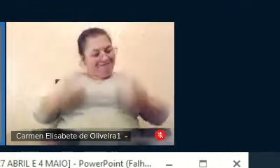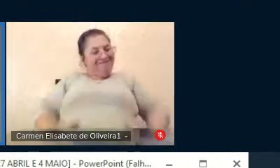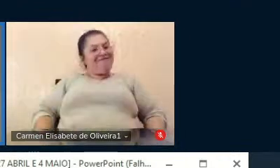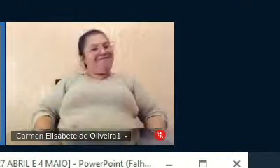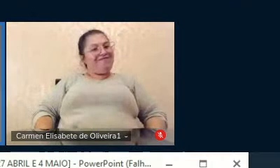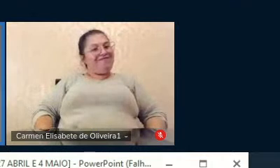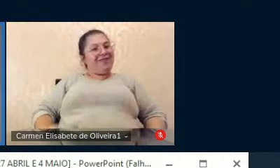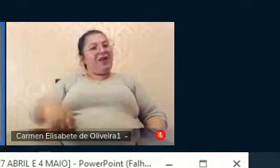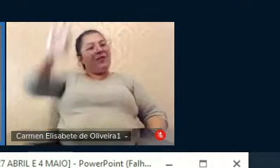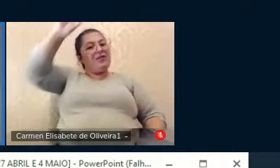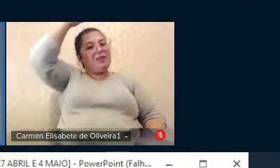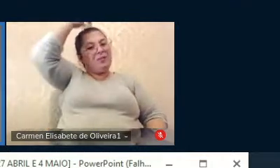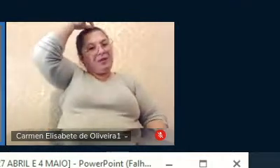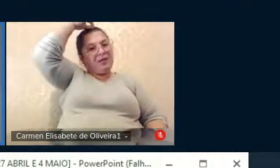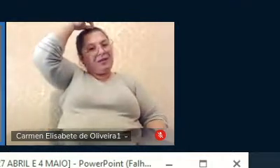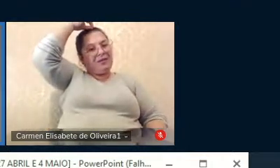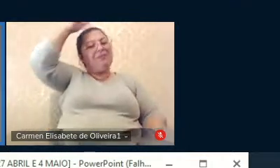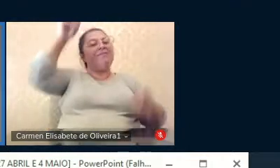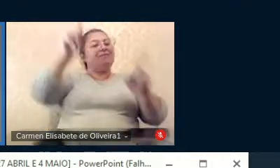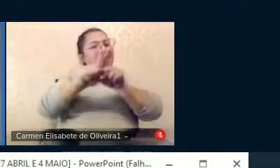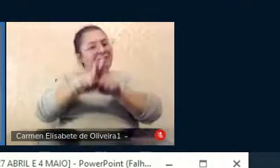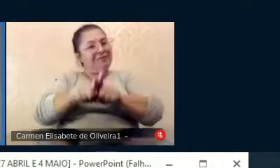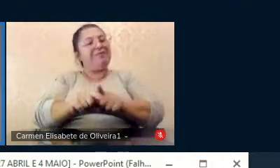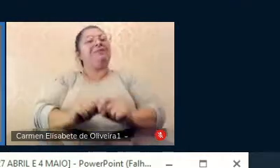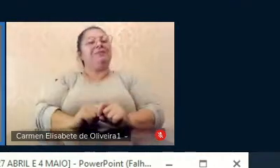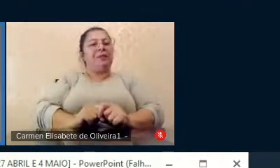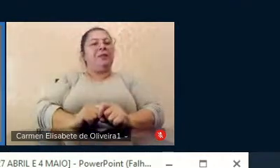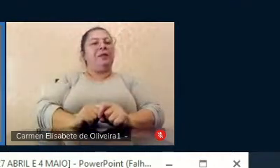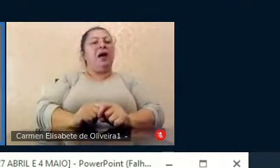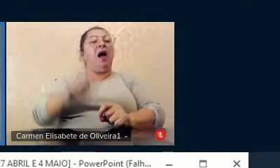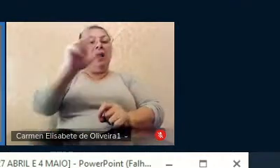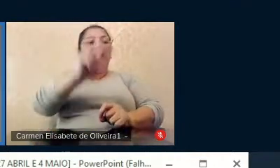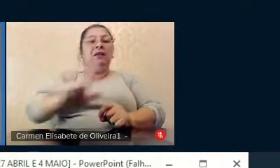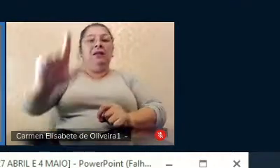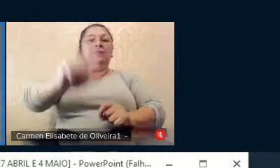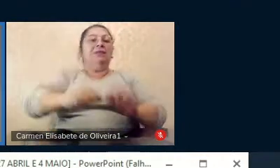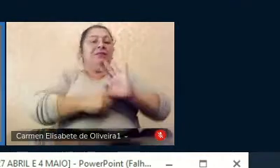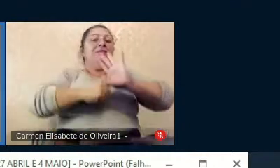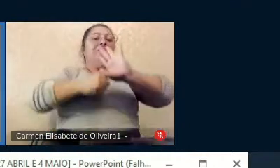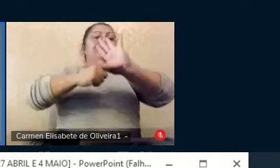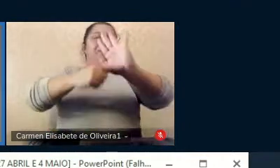e espiritual das pessoas. Nós vamos ver que a literatura ela se apresenta